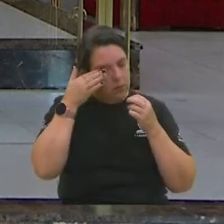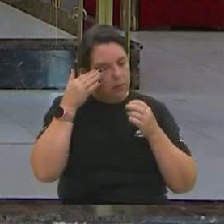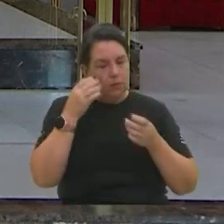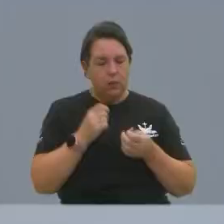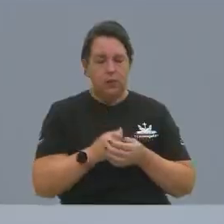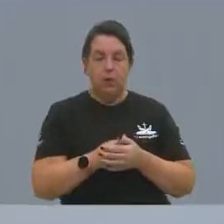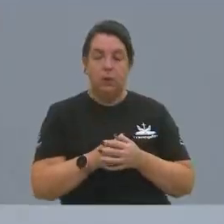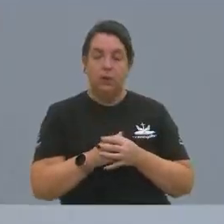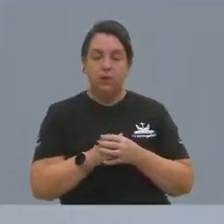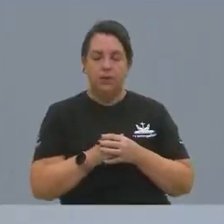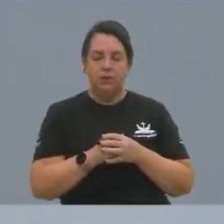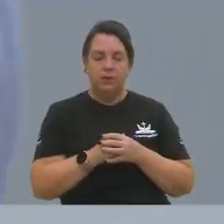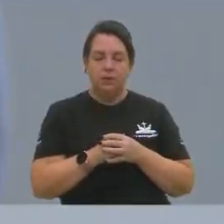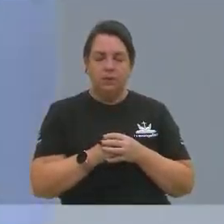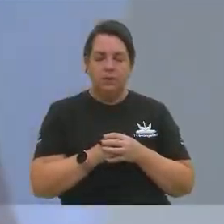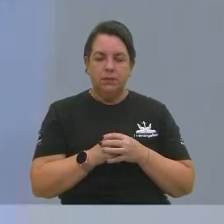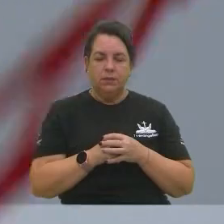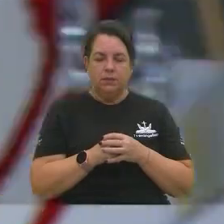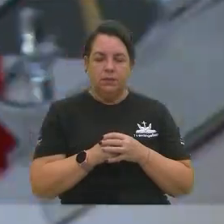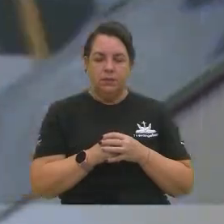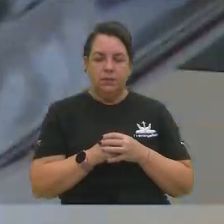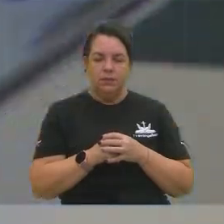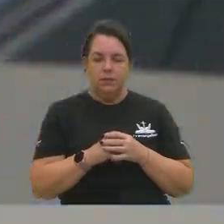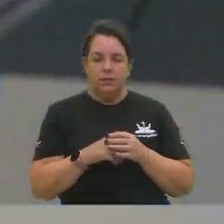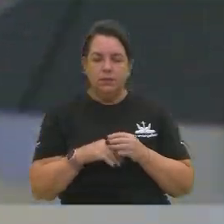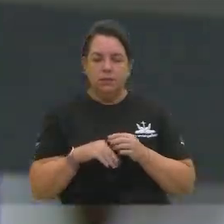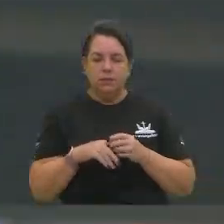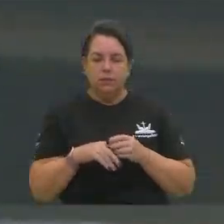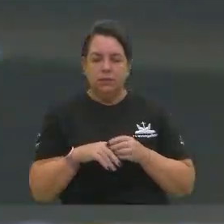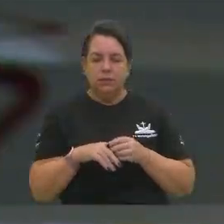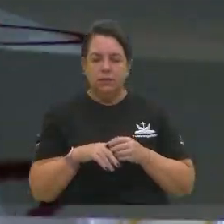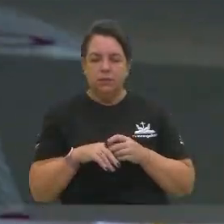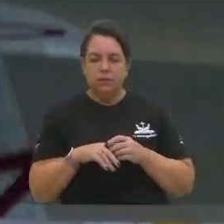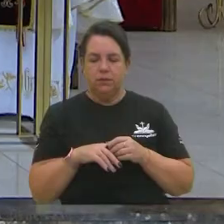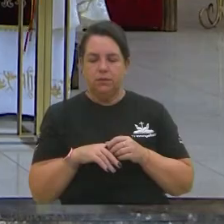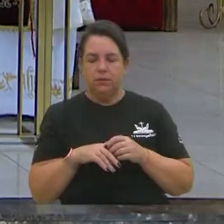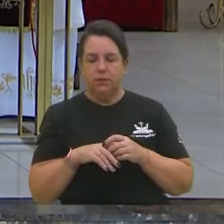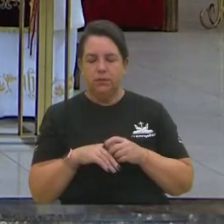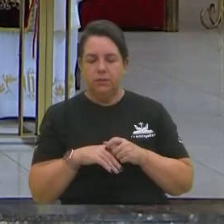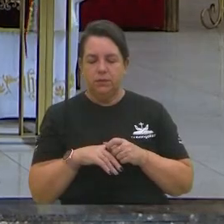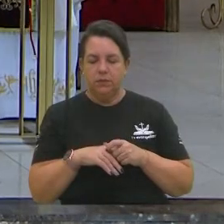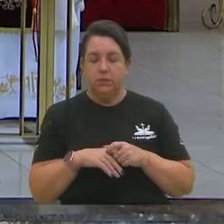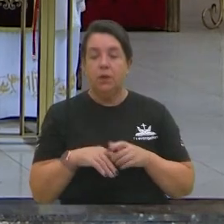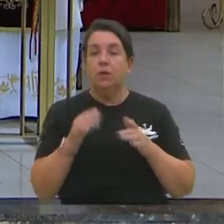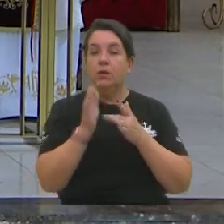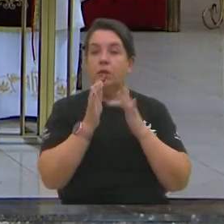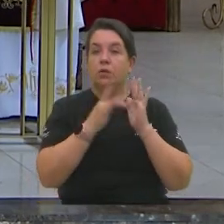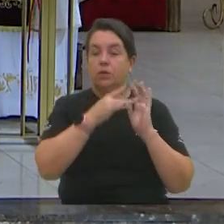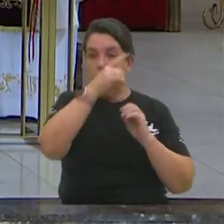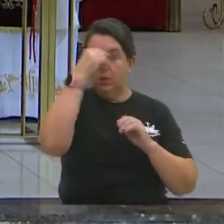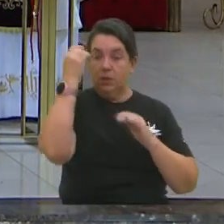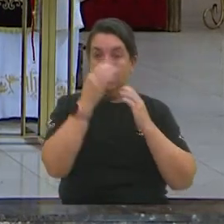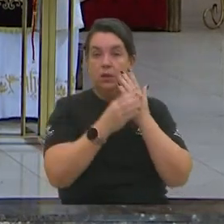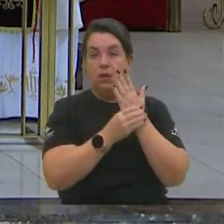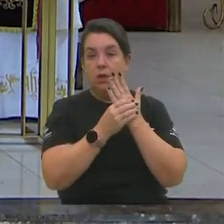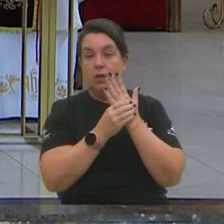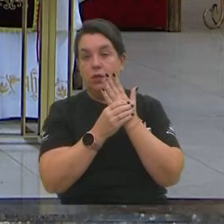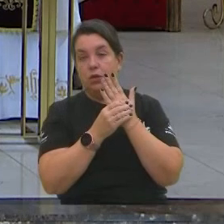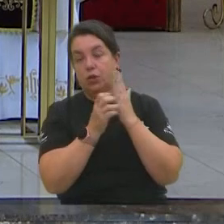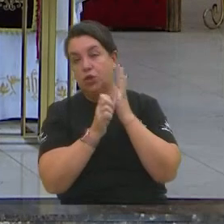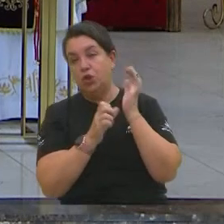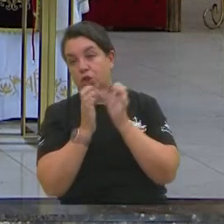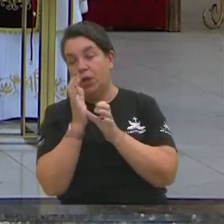na sua fita, no seu cordão. Rezemos. Jesus das Santas Chagas, que